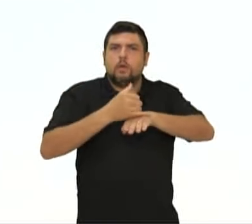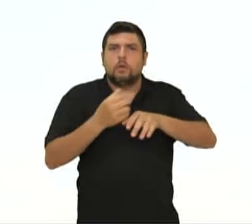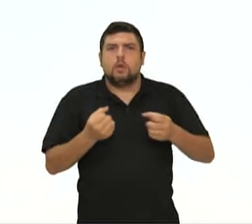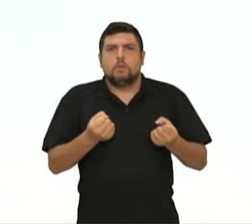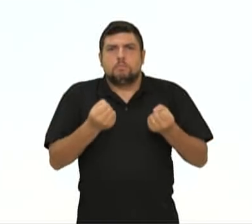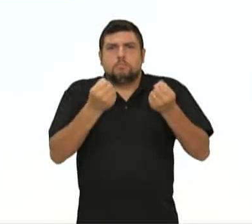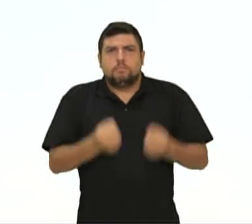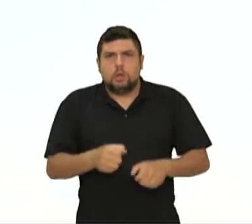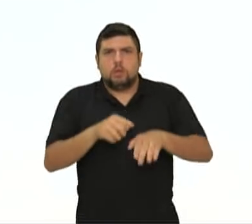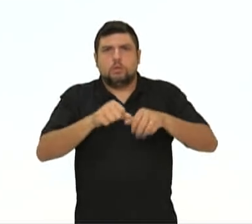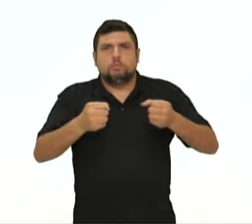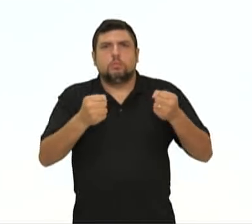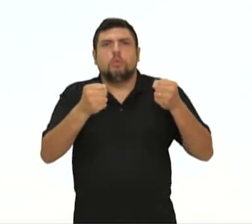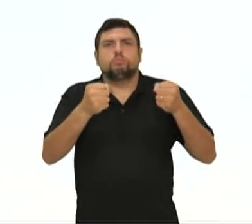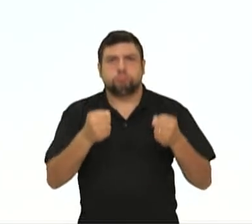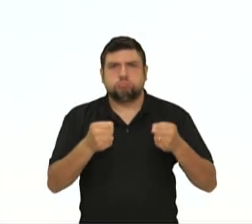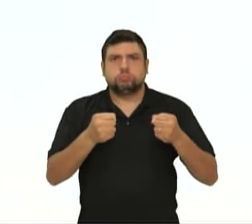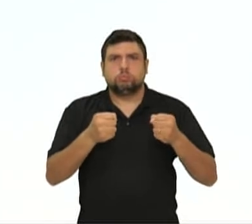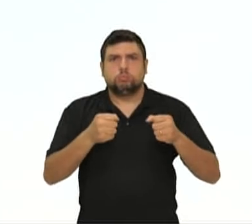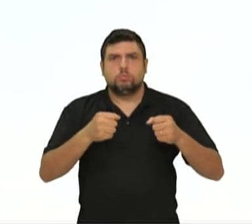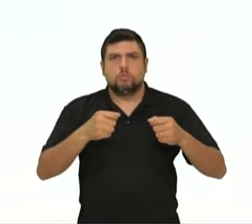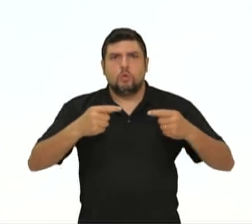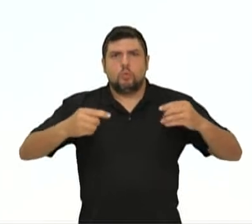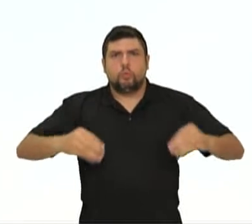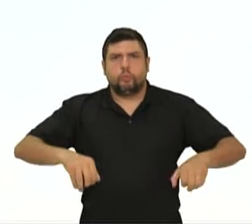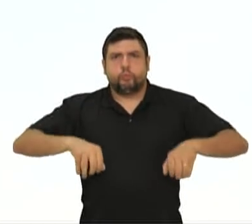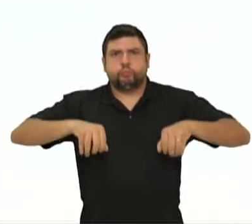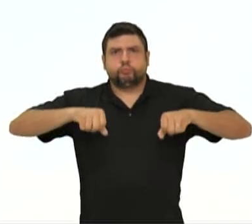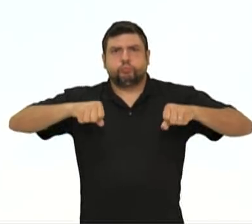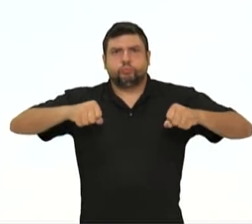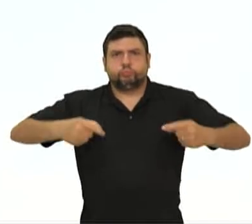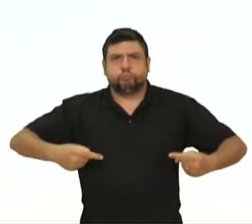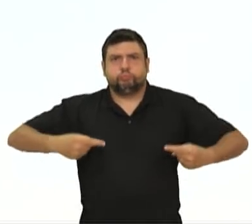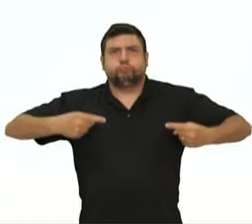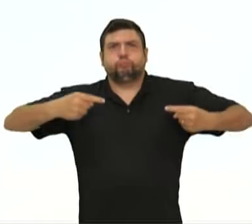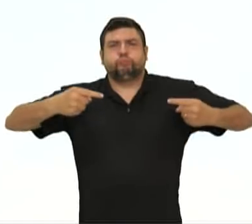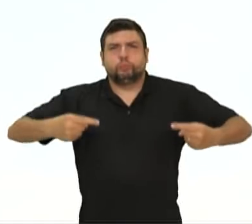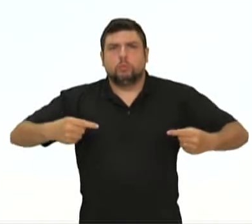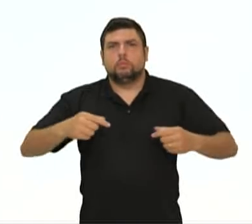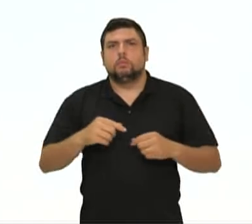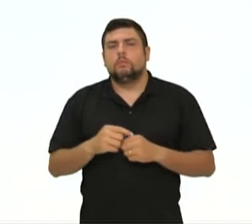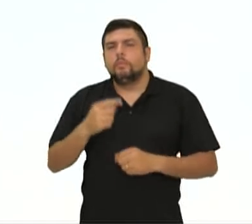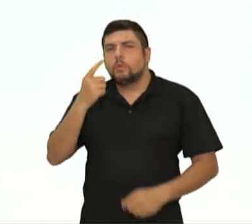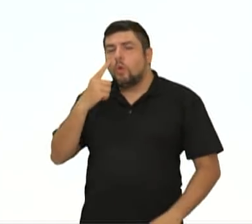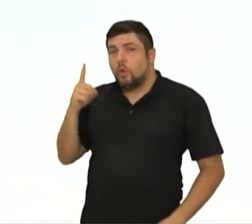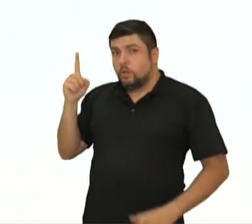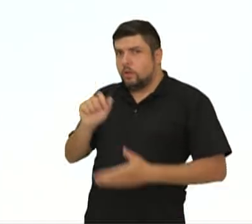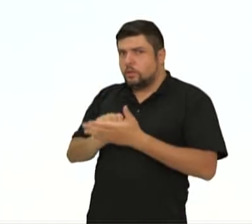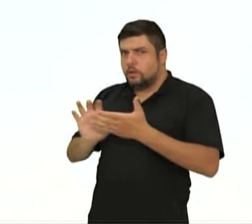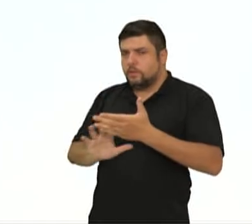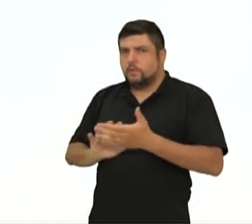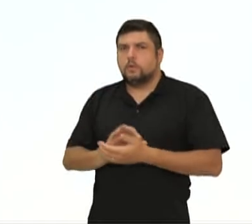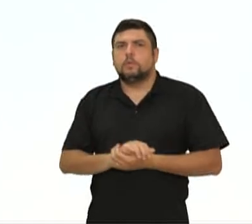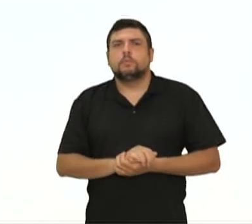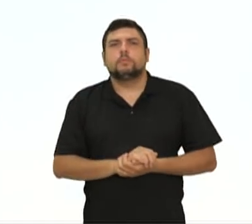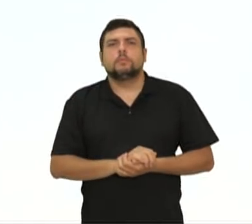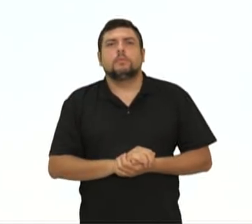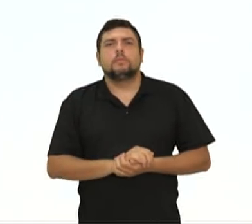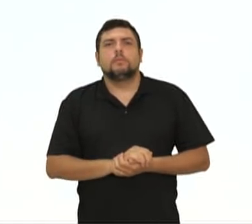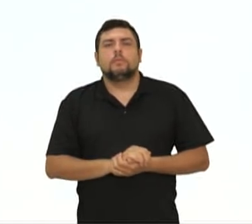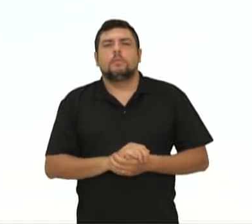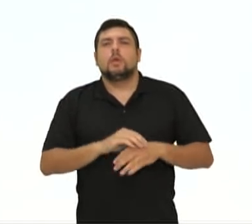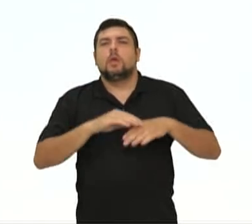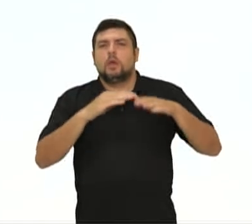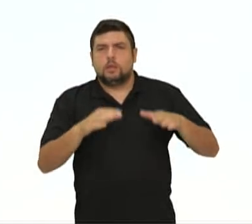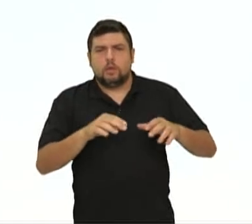o que isso tem a ver, né, com a nossa função? Vamos ver lá. Olha aqui o primeiro exercício, vou explicar para vocês. Ao considerar o modelo X